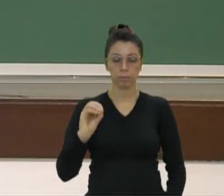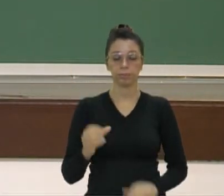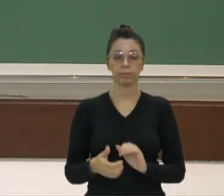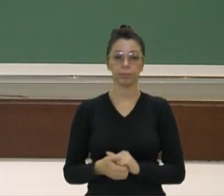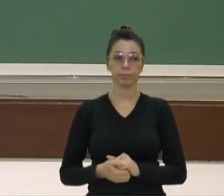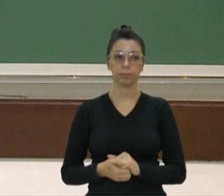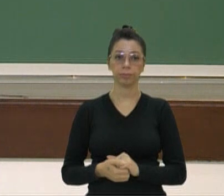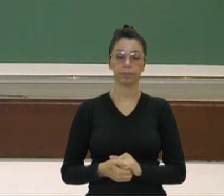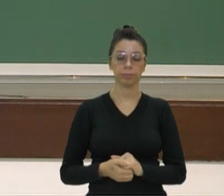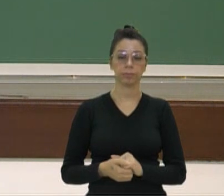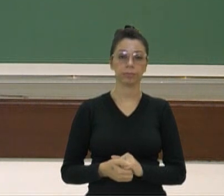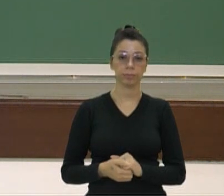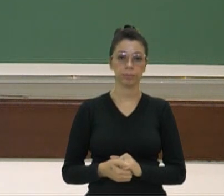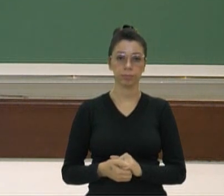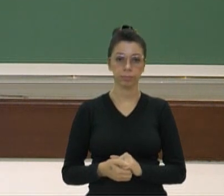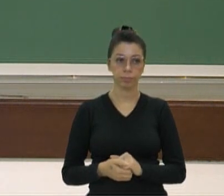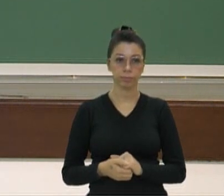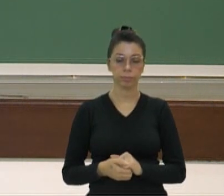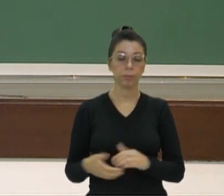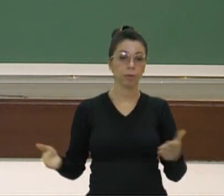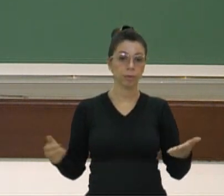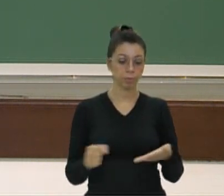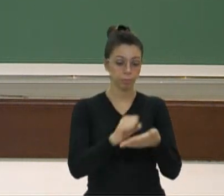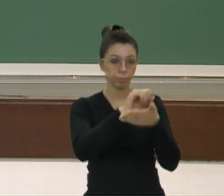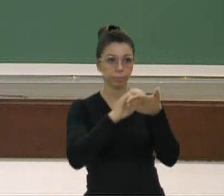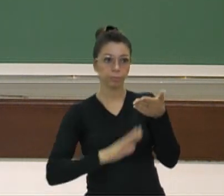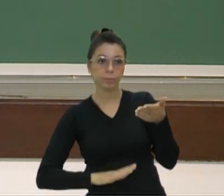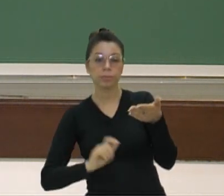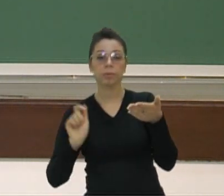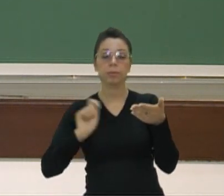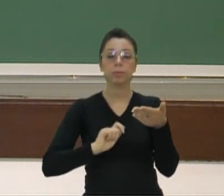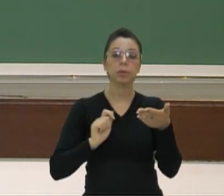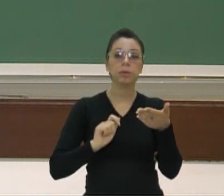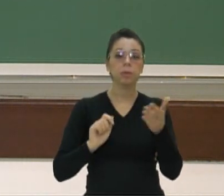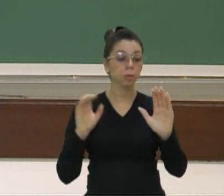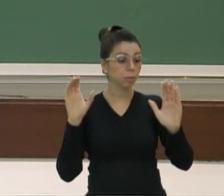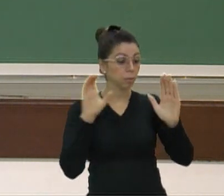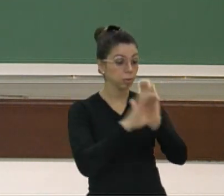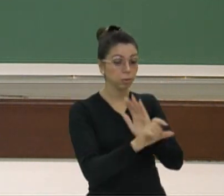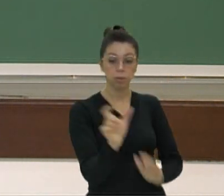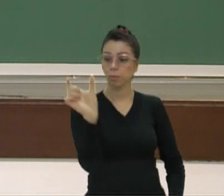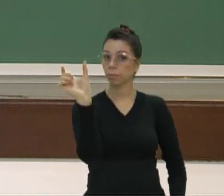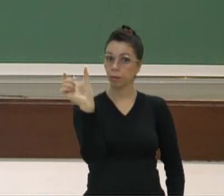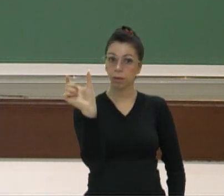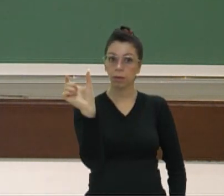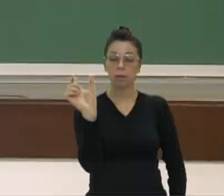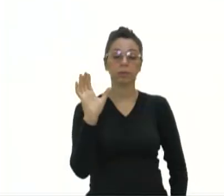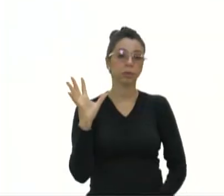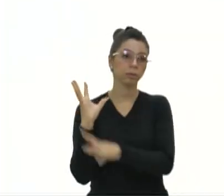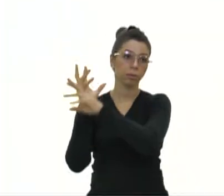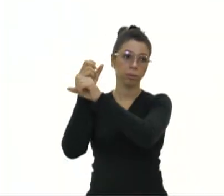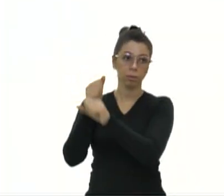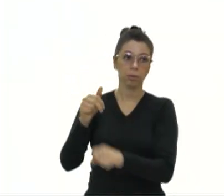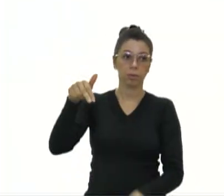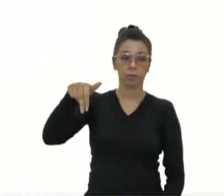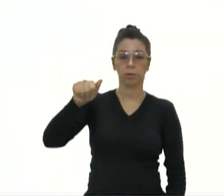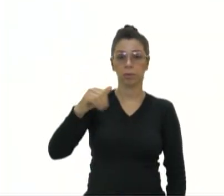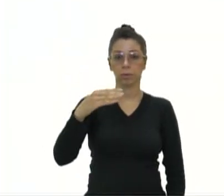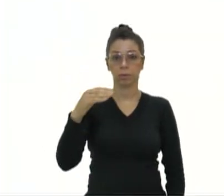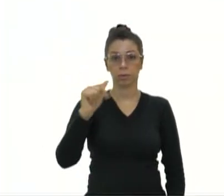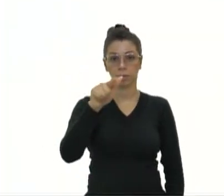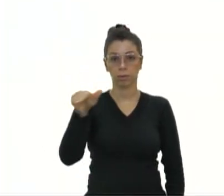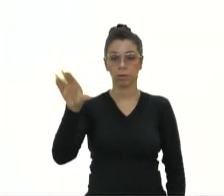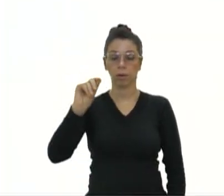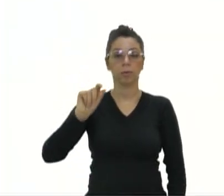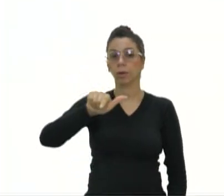Agora, na próxima etapa, vamos fazer um exercício em que vocês conceituam palavras que foram resgatadas, uma delas nação e a